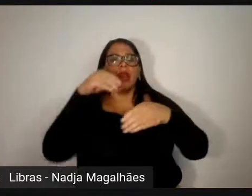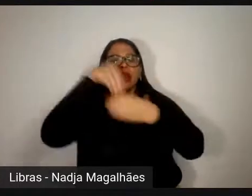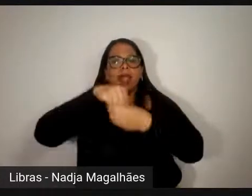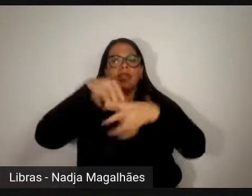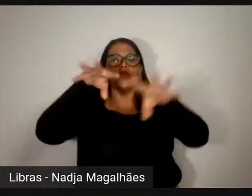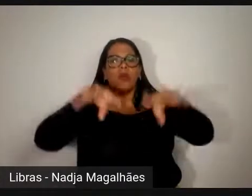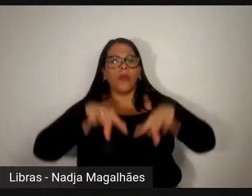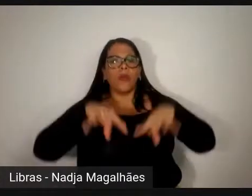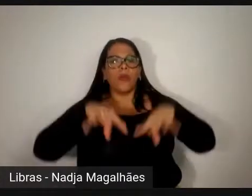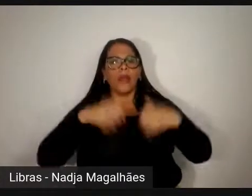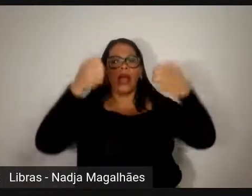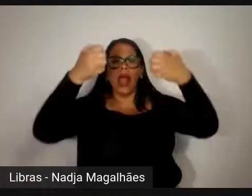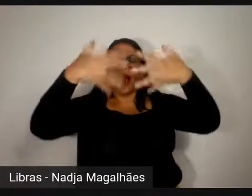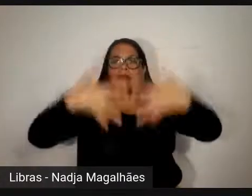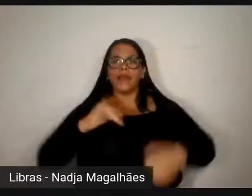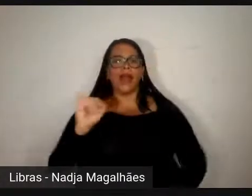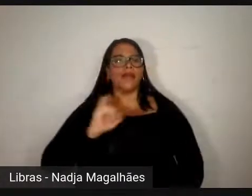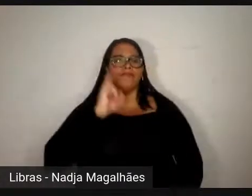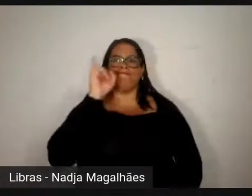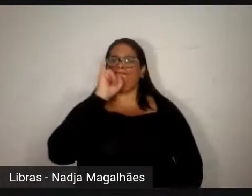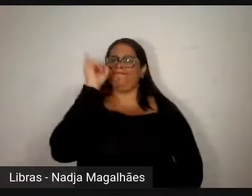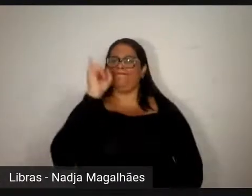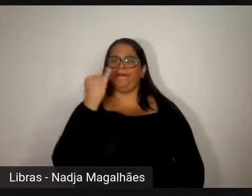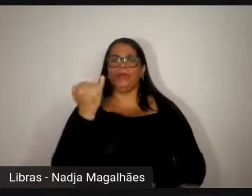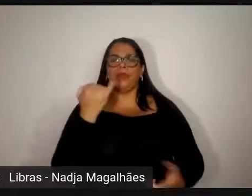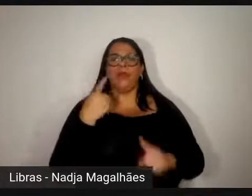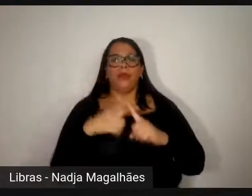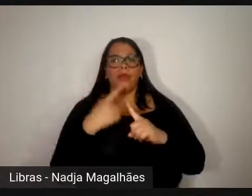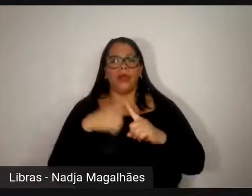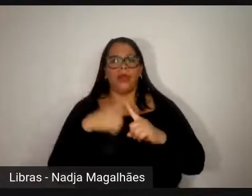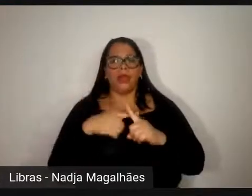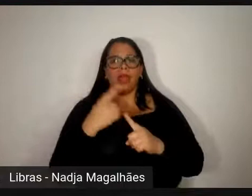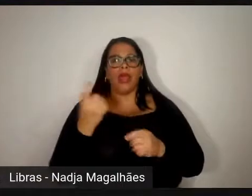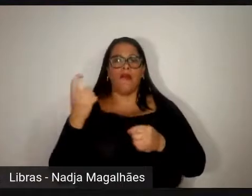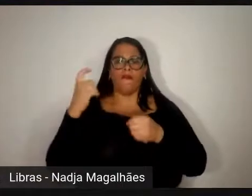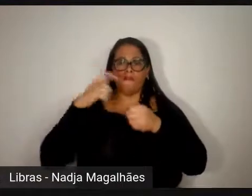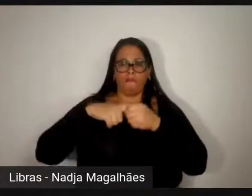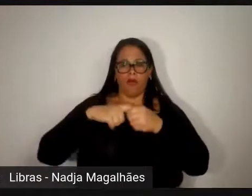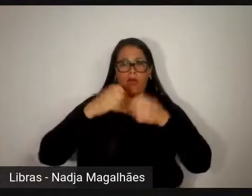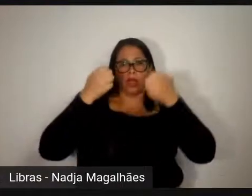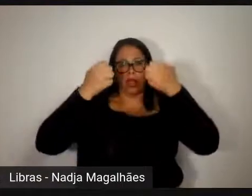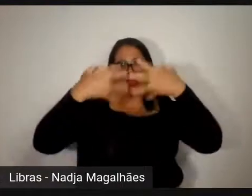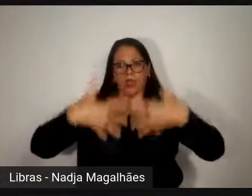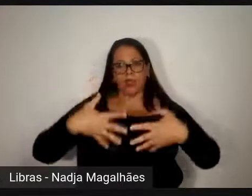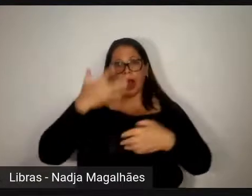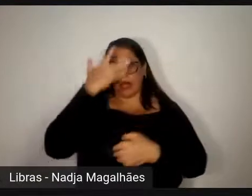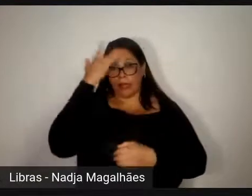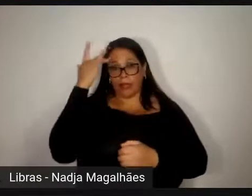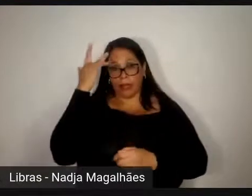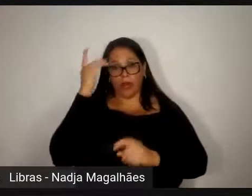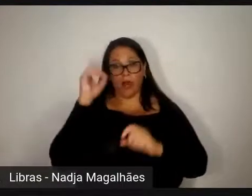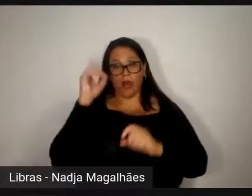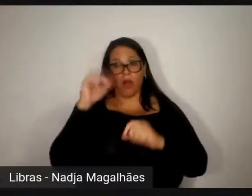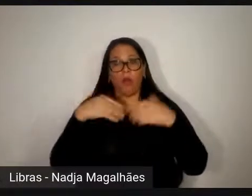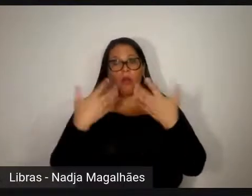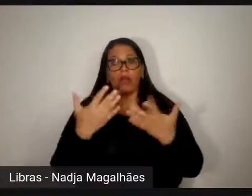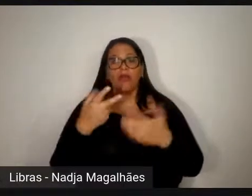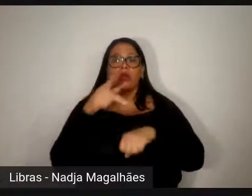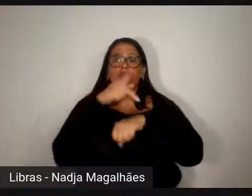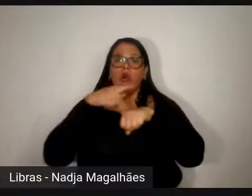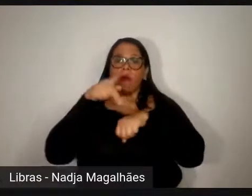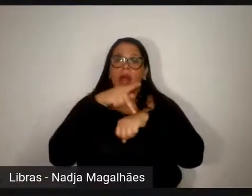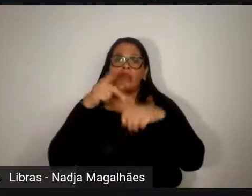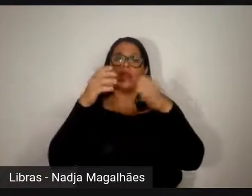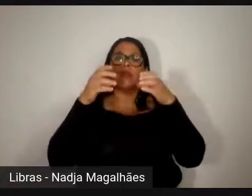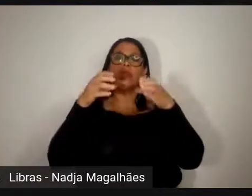projetos, é essencial para o público. Era isso que você estava chamando a atenção agora, né? Eu queria que você voltasse a lembrar para quem entrou depois, quais são esses países que estão no